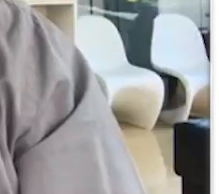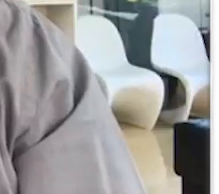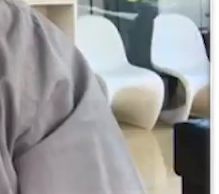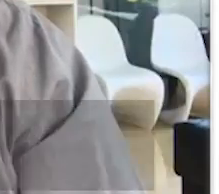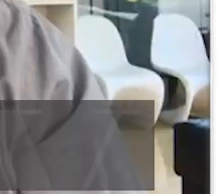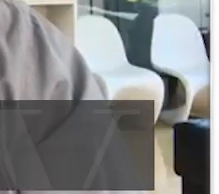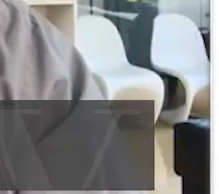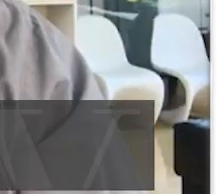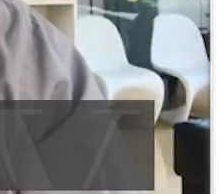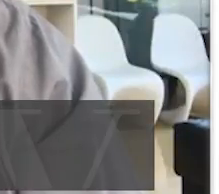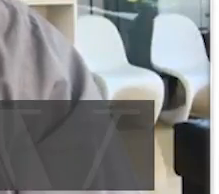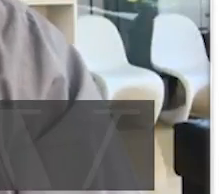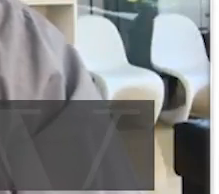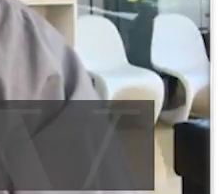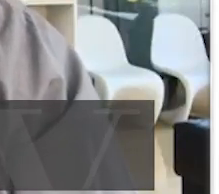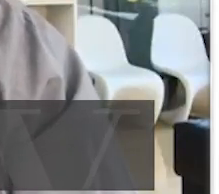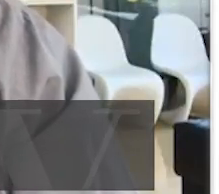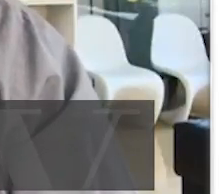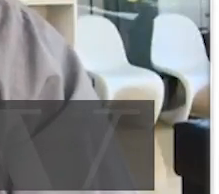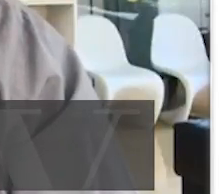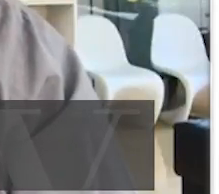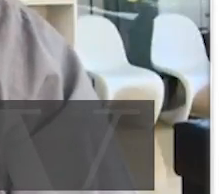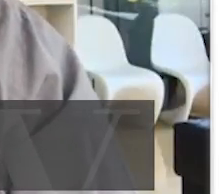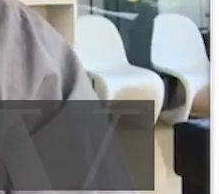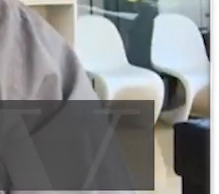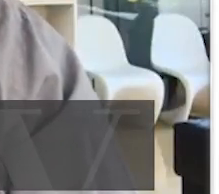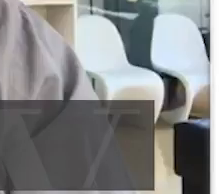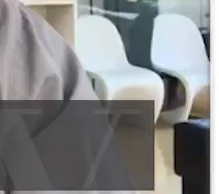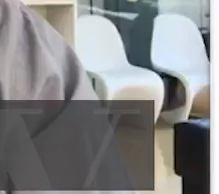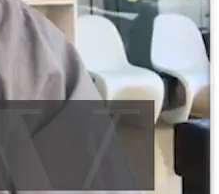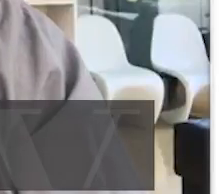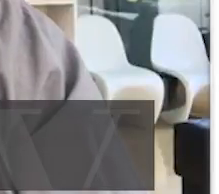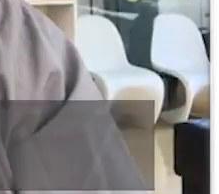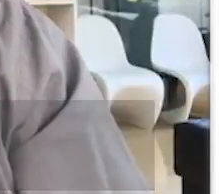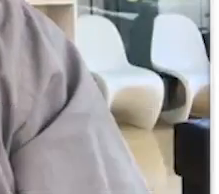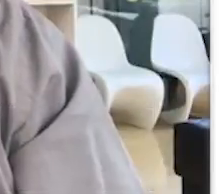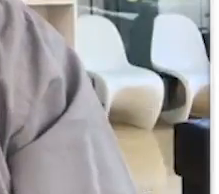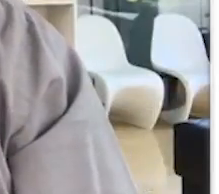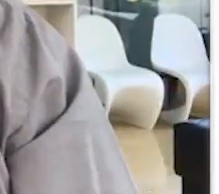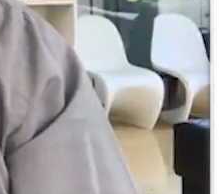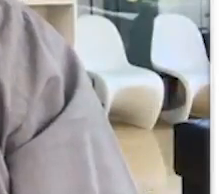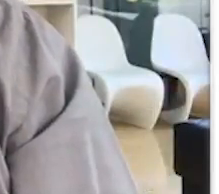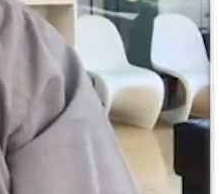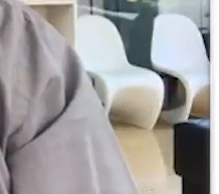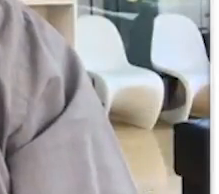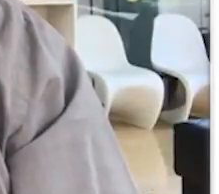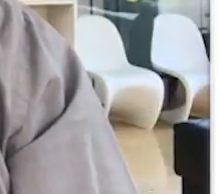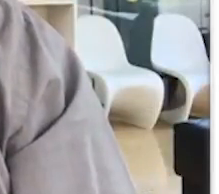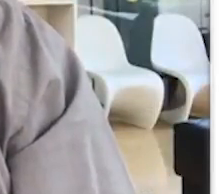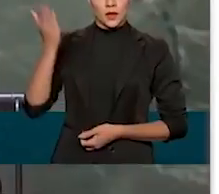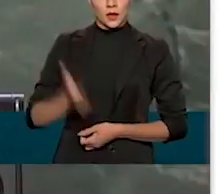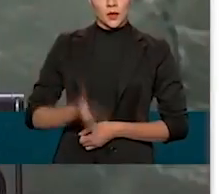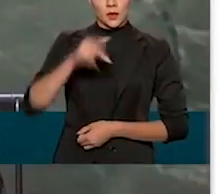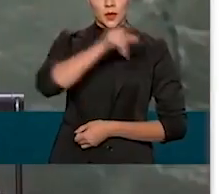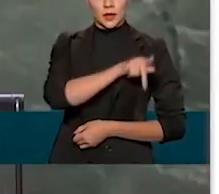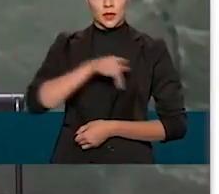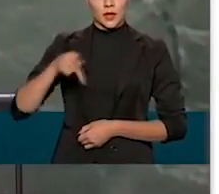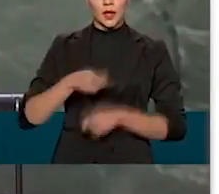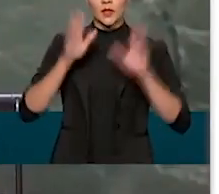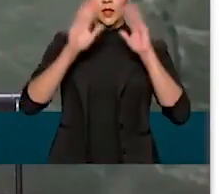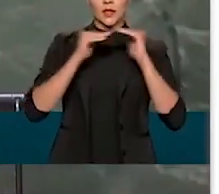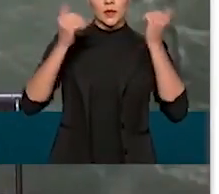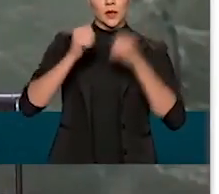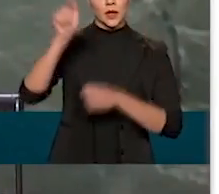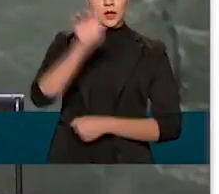Em uma semana em que o meio político enquadrou o presidente Jair Bolsonaro, ele baixou o tom anti-institucional e voltou